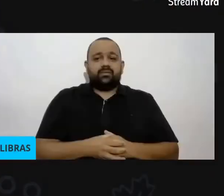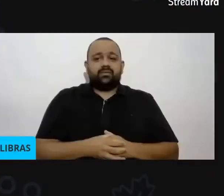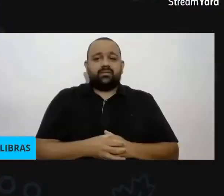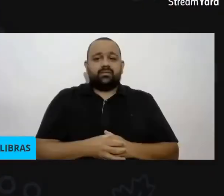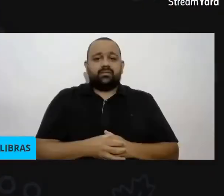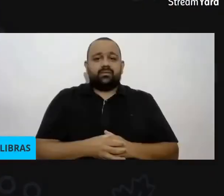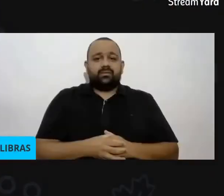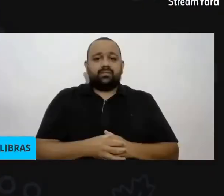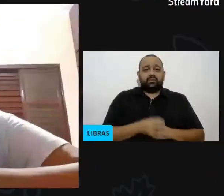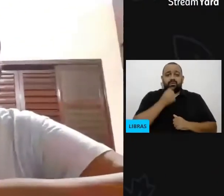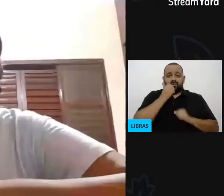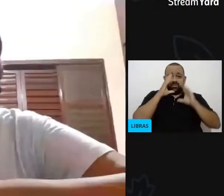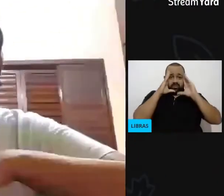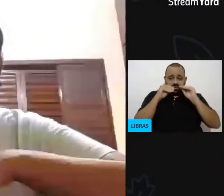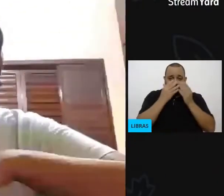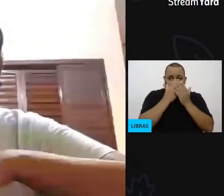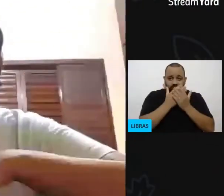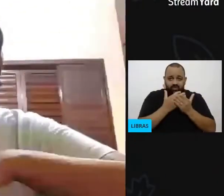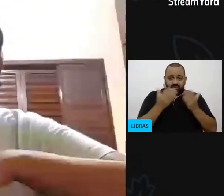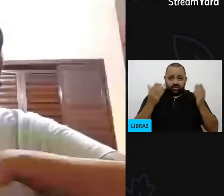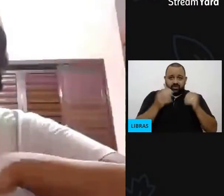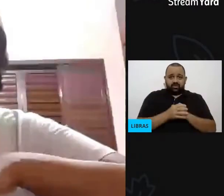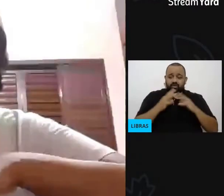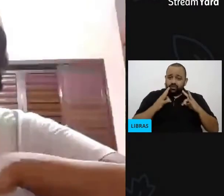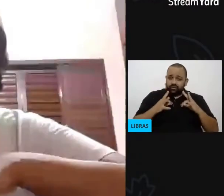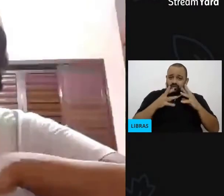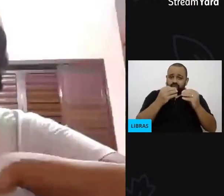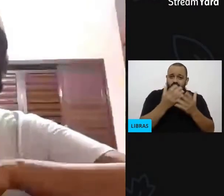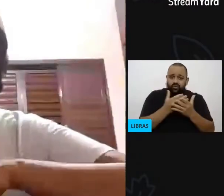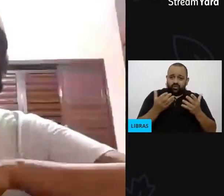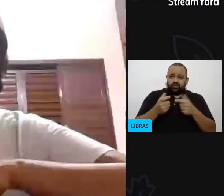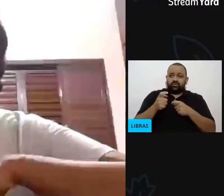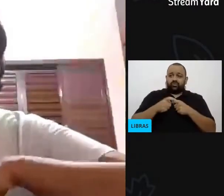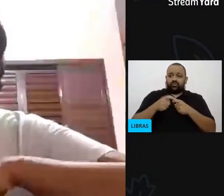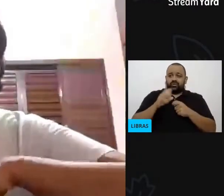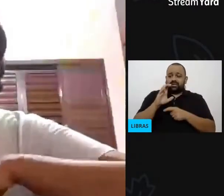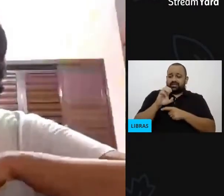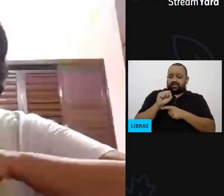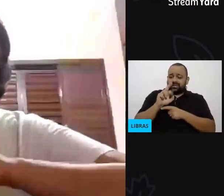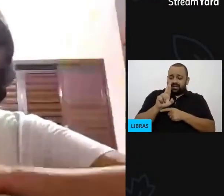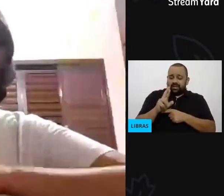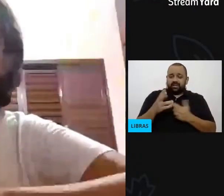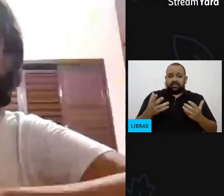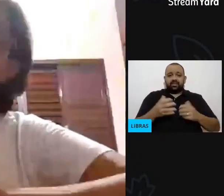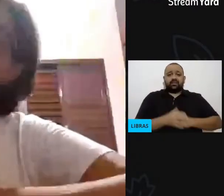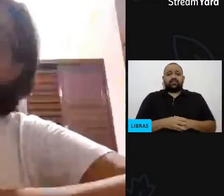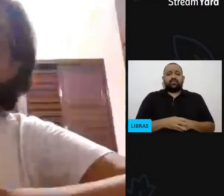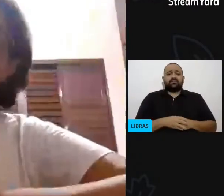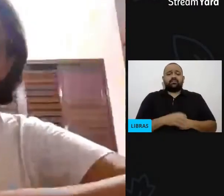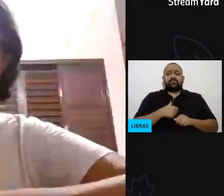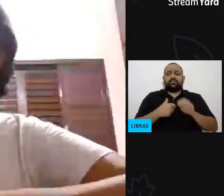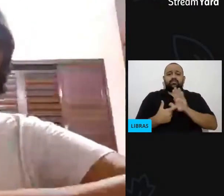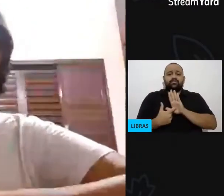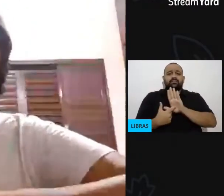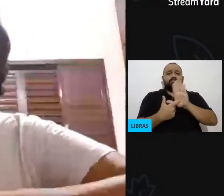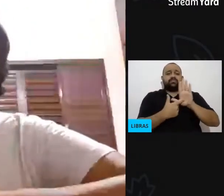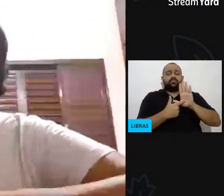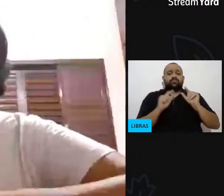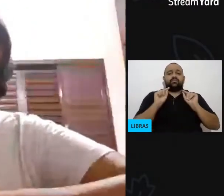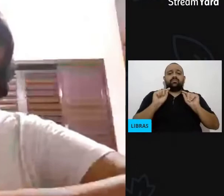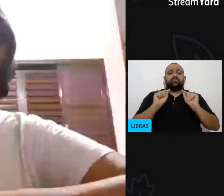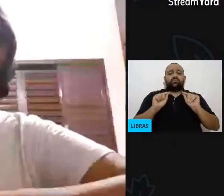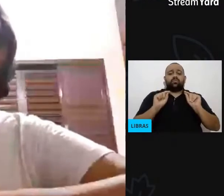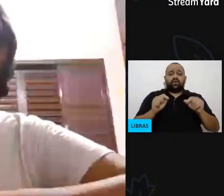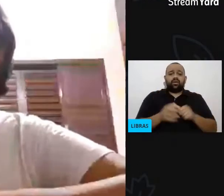Boa noite a todos e todas, boa noite, doutor César. Eu vou apresentar para vocês